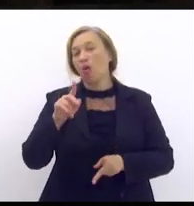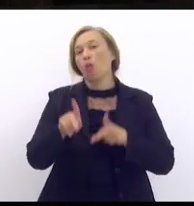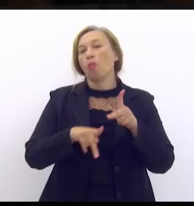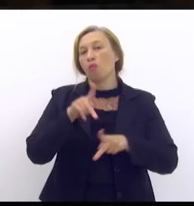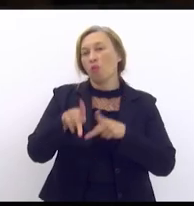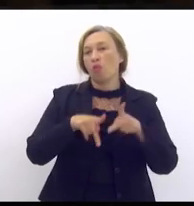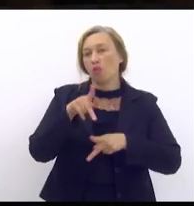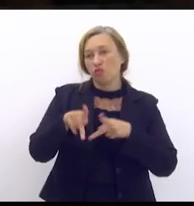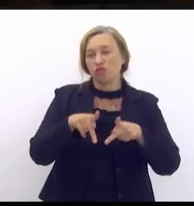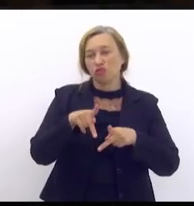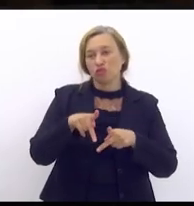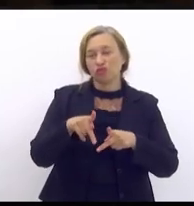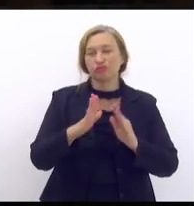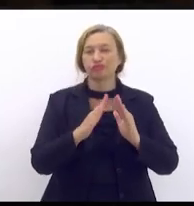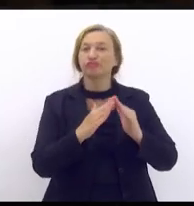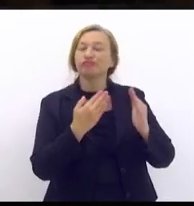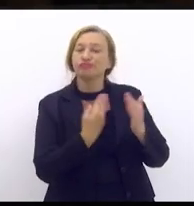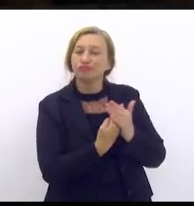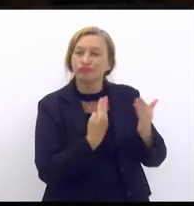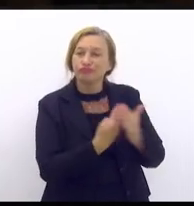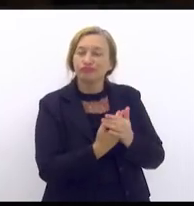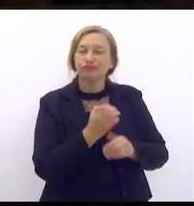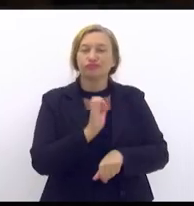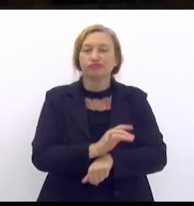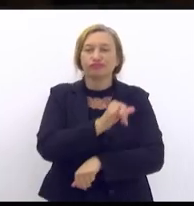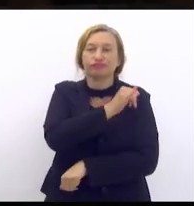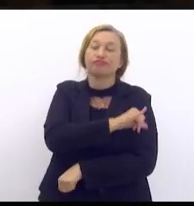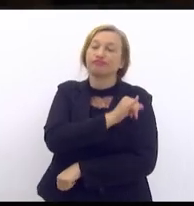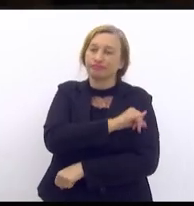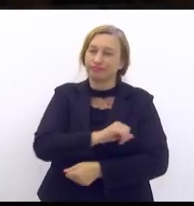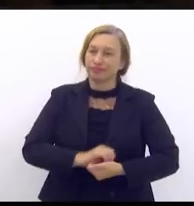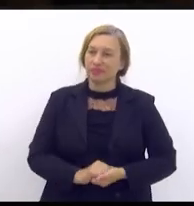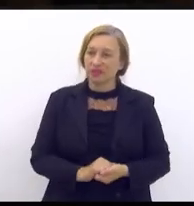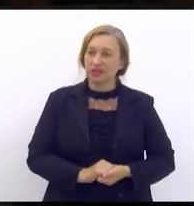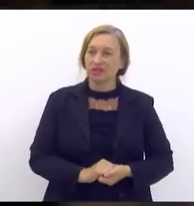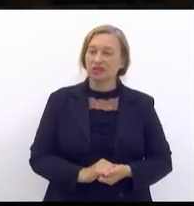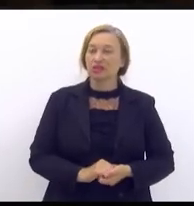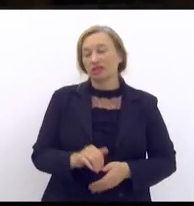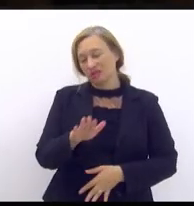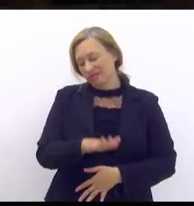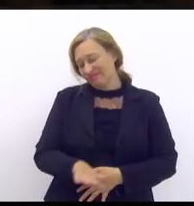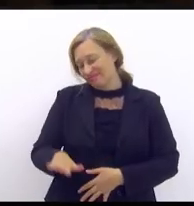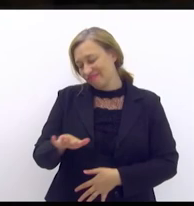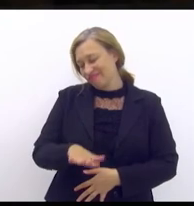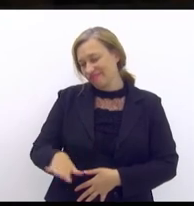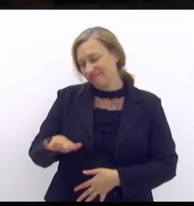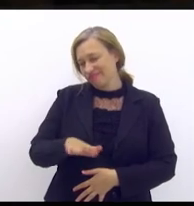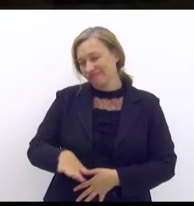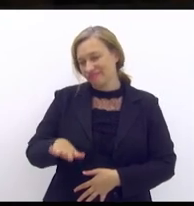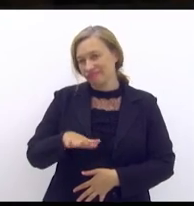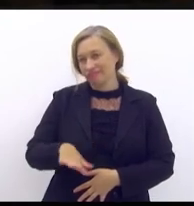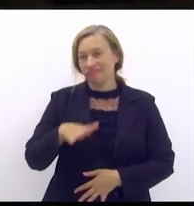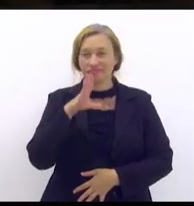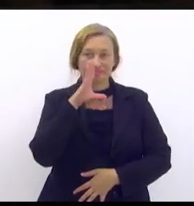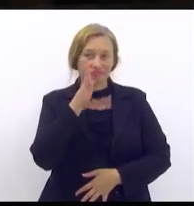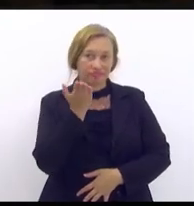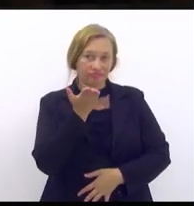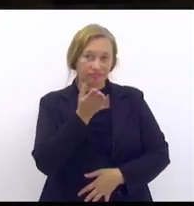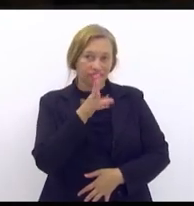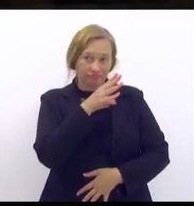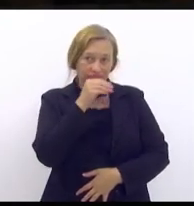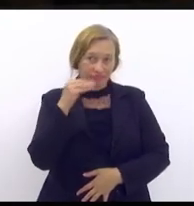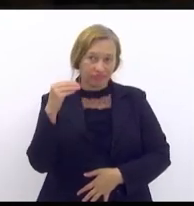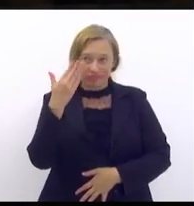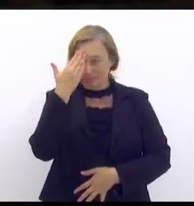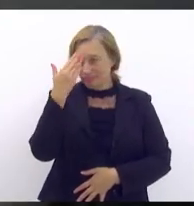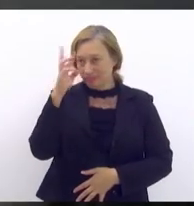população escolar do estado do Rio de Janeiro. São nossas crianças e os nossos adolescentes. Muito obrigado,